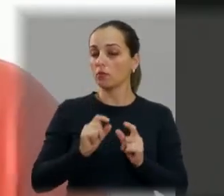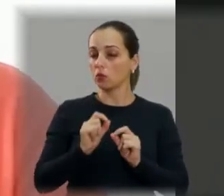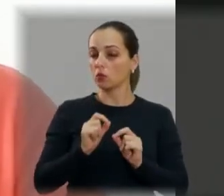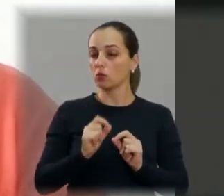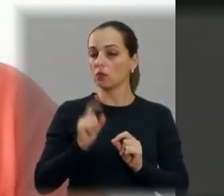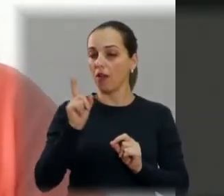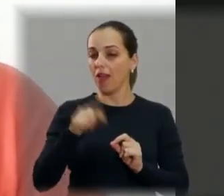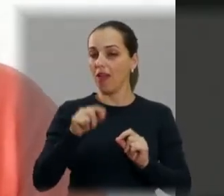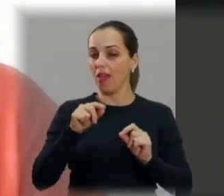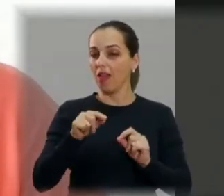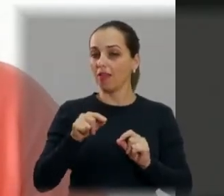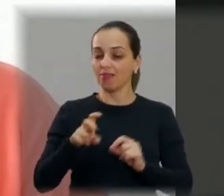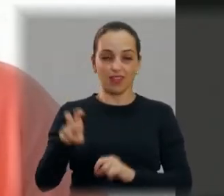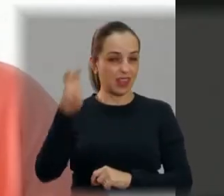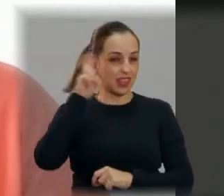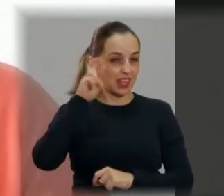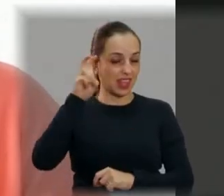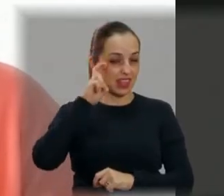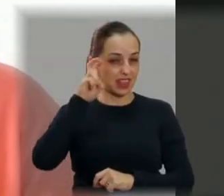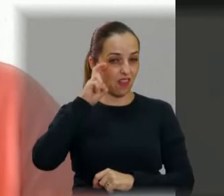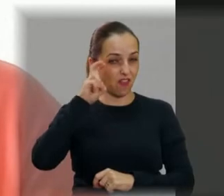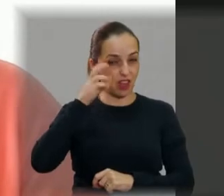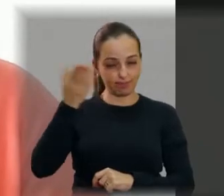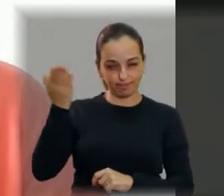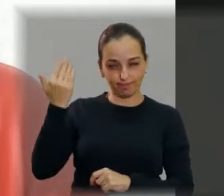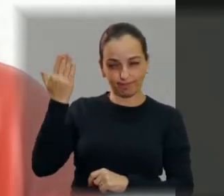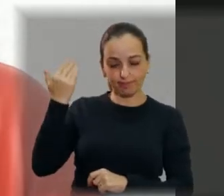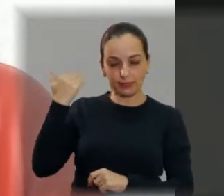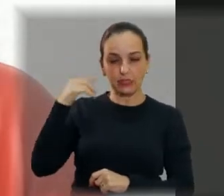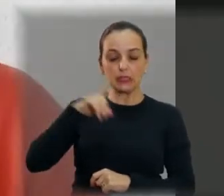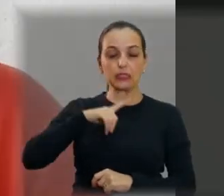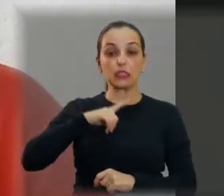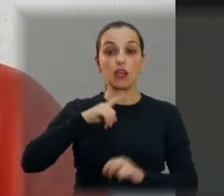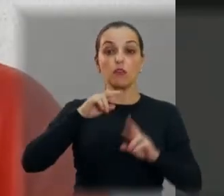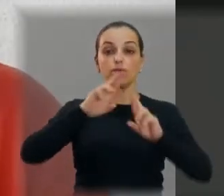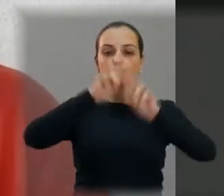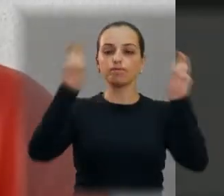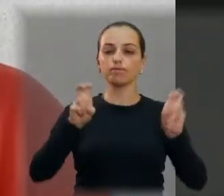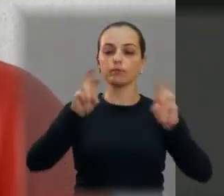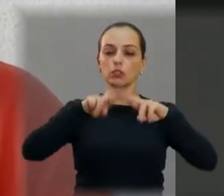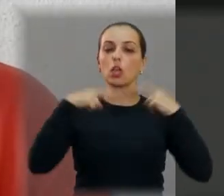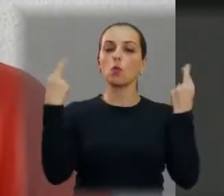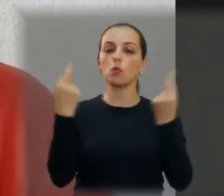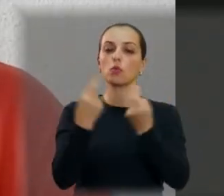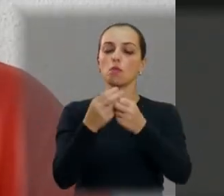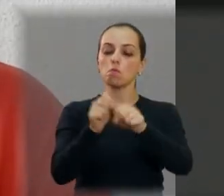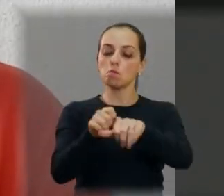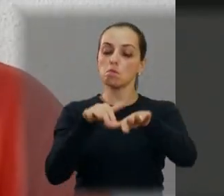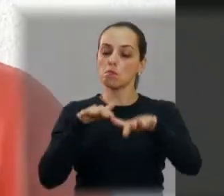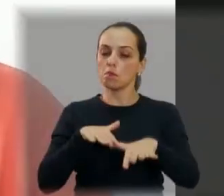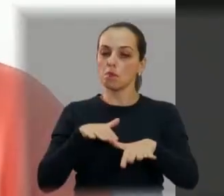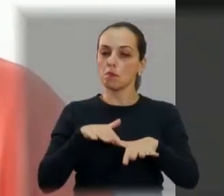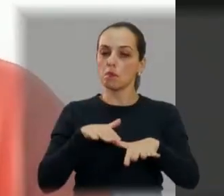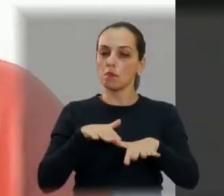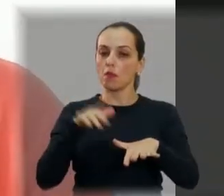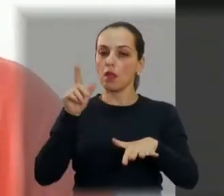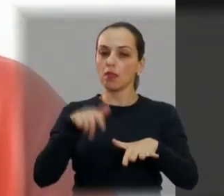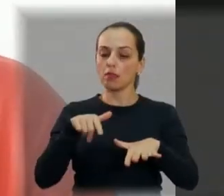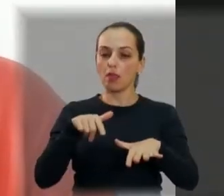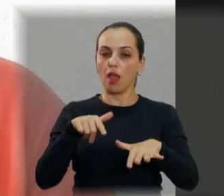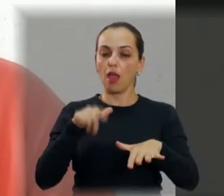da última quinta-feira da semana passada, quando nós tivemos audiência pública, pela mesma